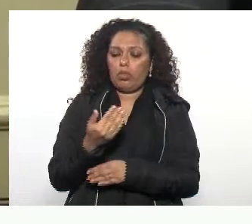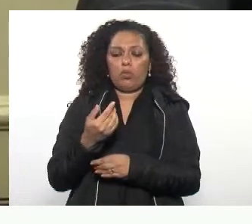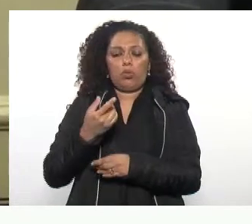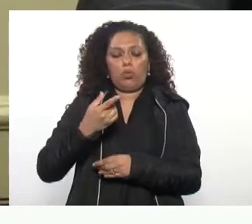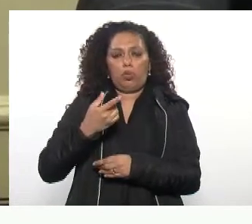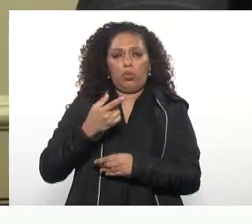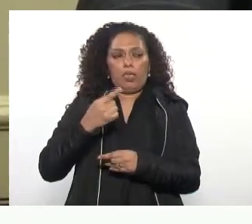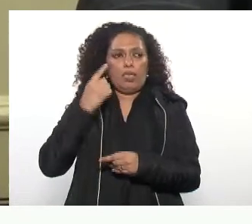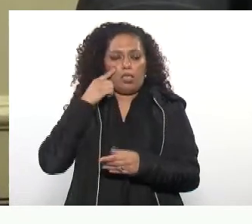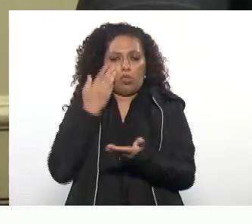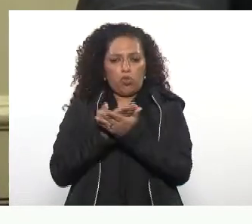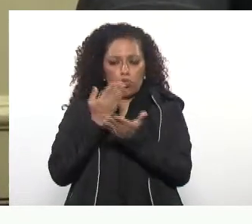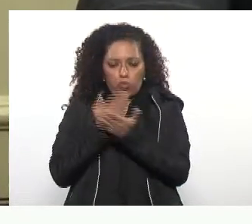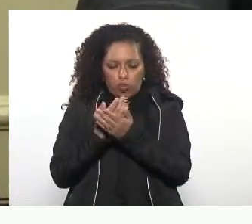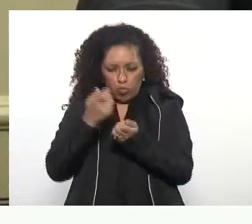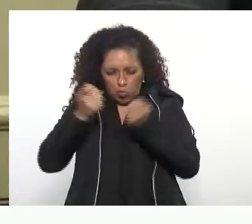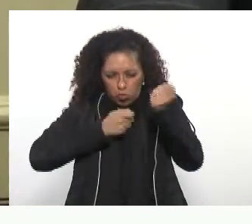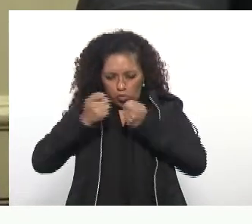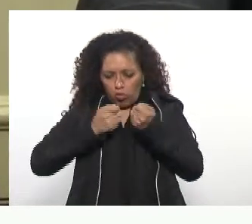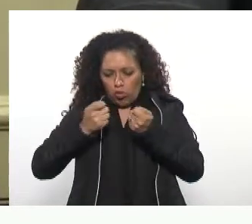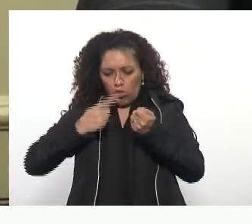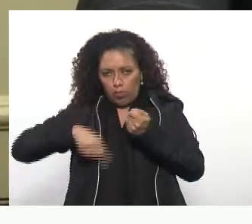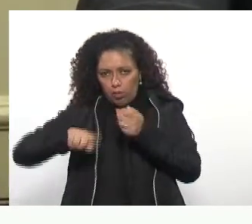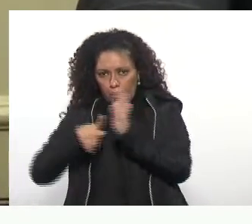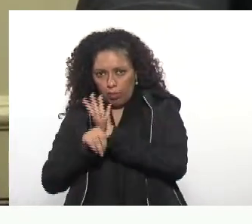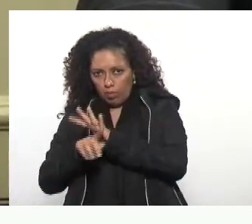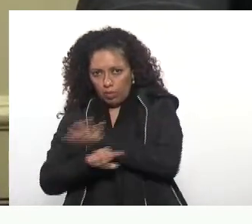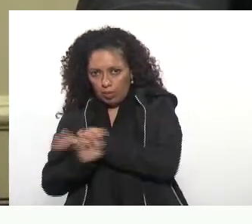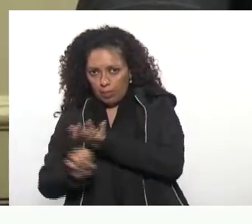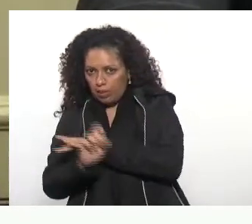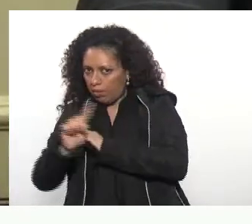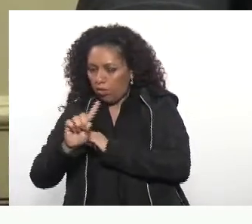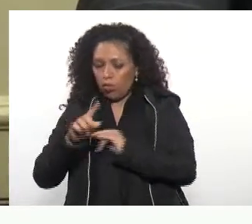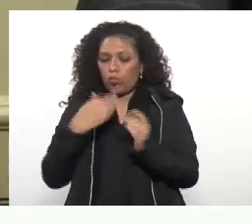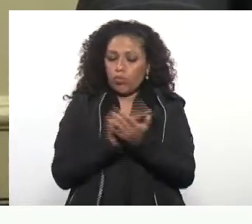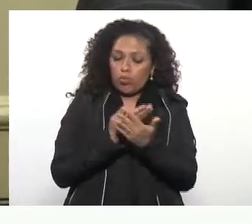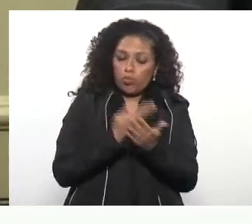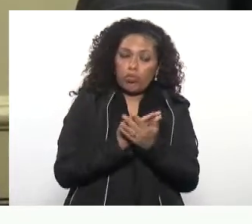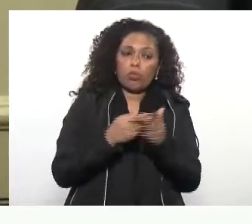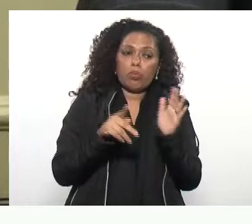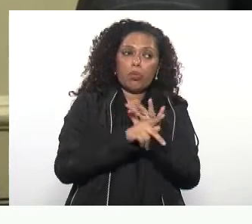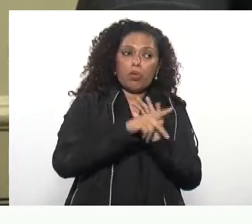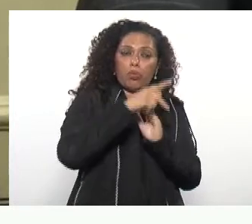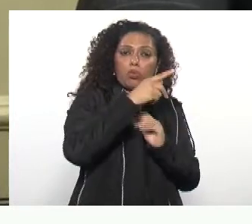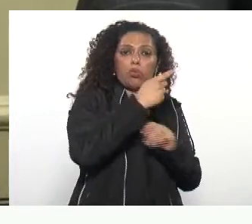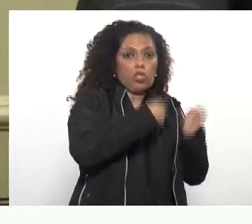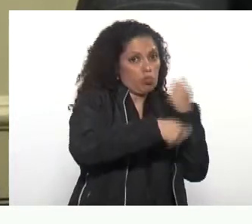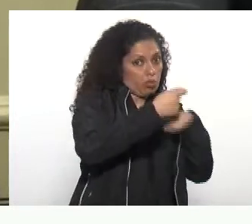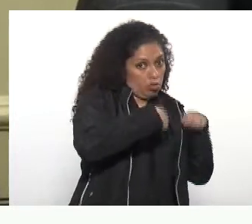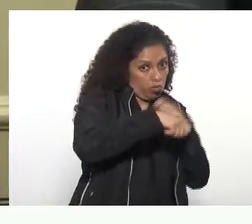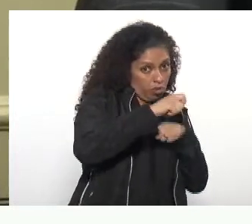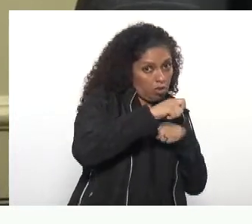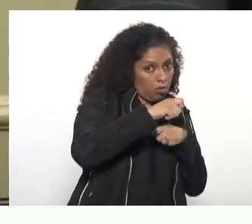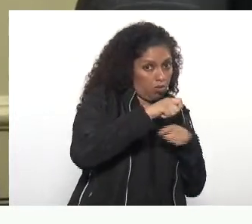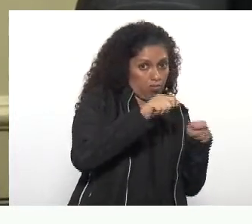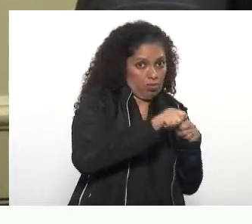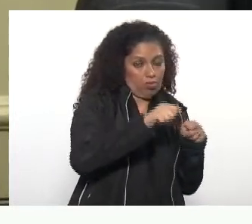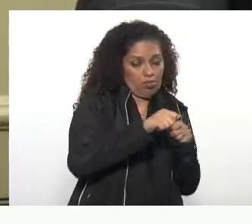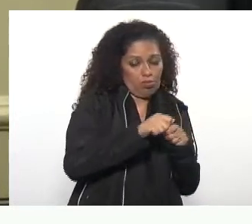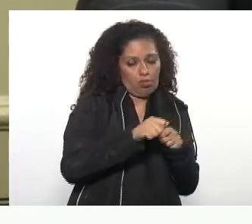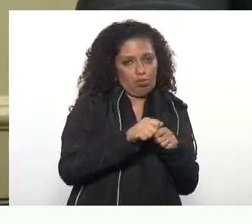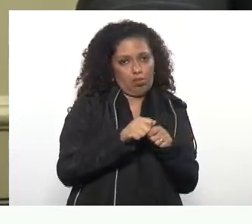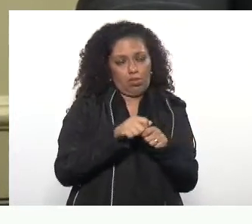da empresa, porque cabe à empresa cumprir o que ali foi estabelecido. E o administrador, quando for fazer, tem